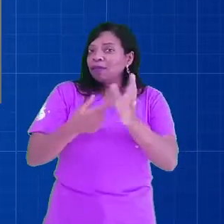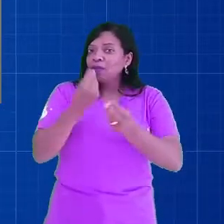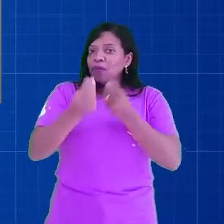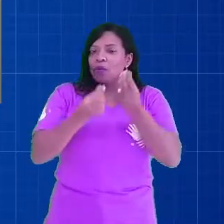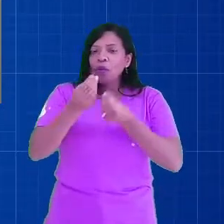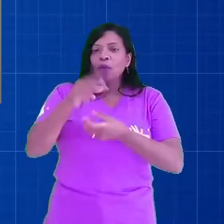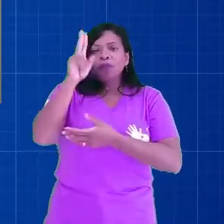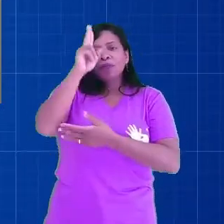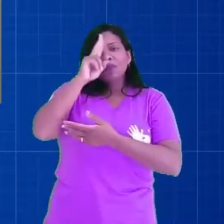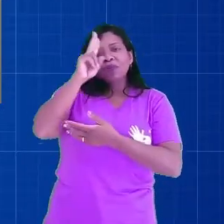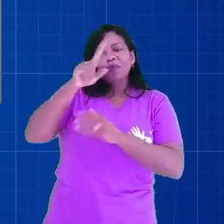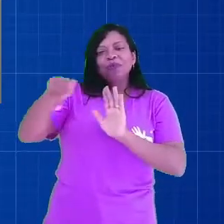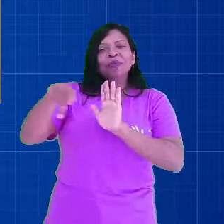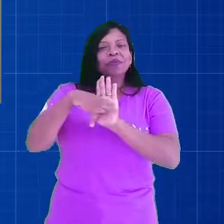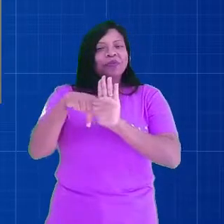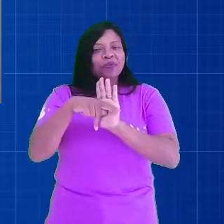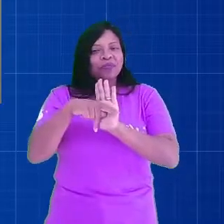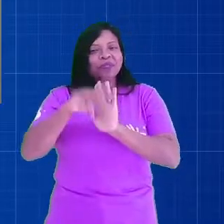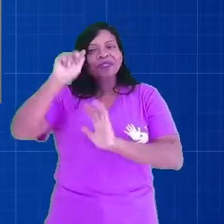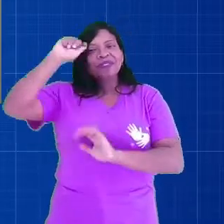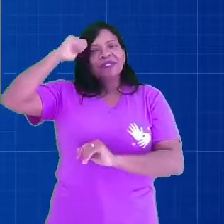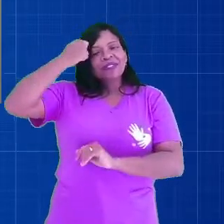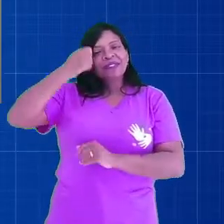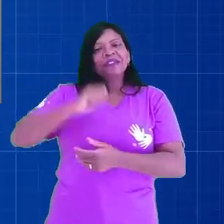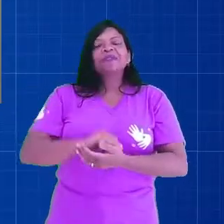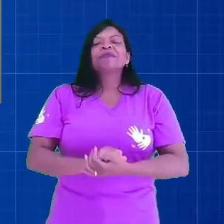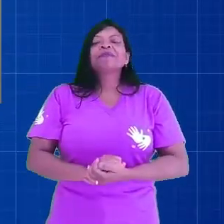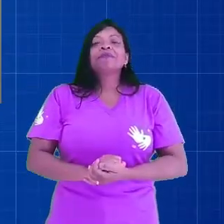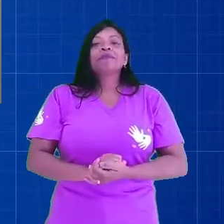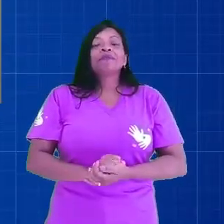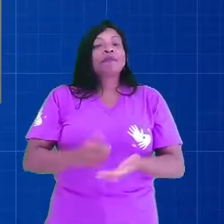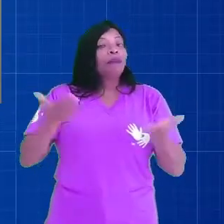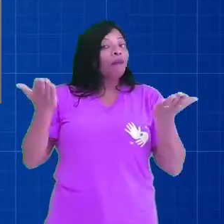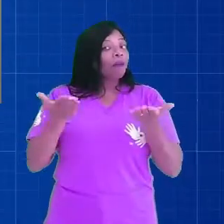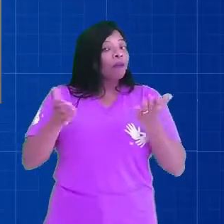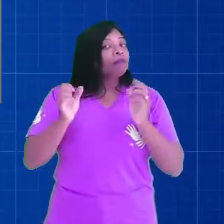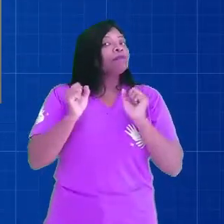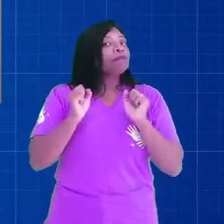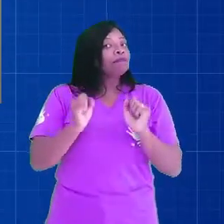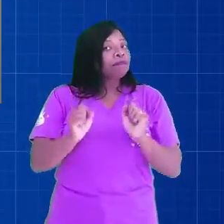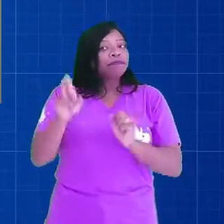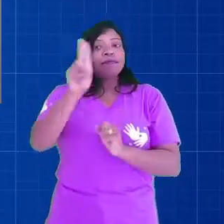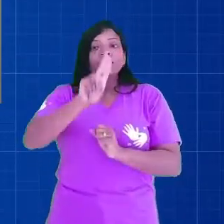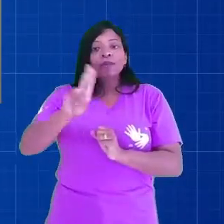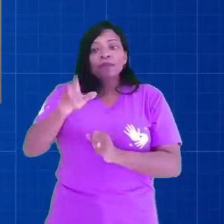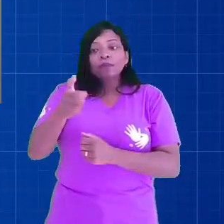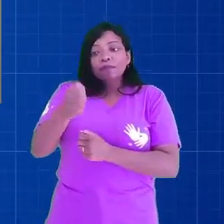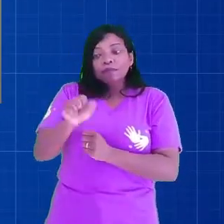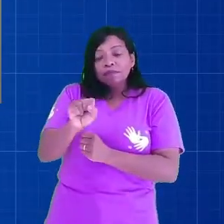africana. E aqui, a gente pode utilizar, então, a lanterna,